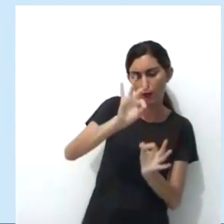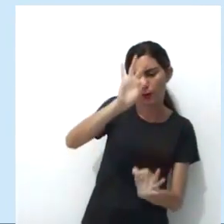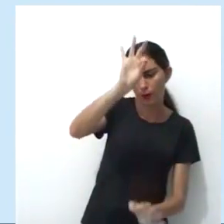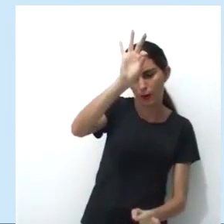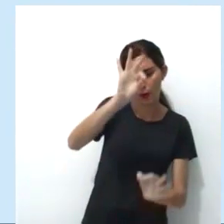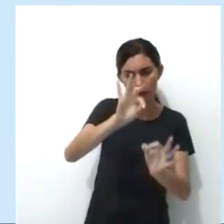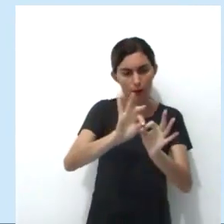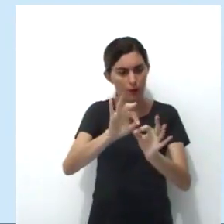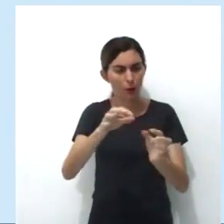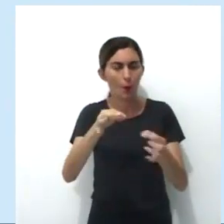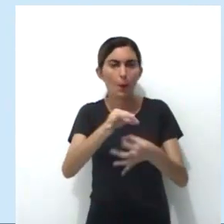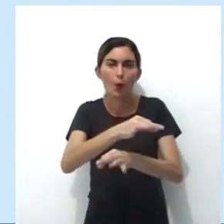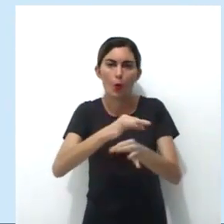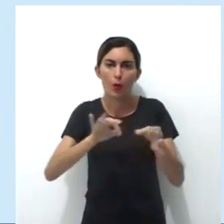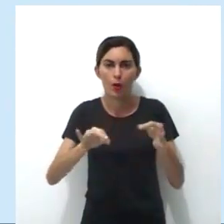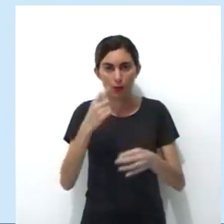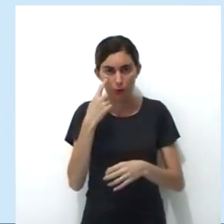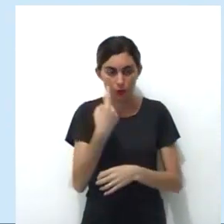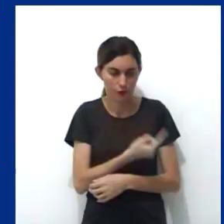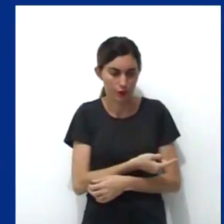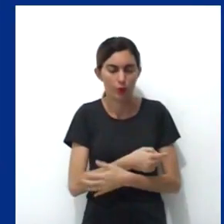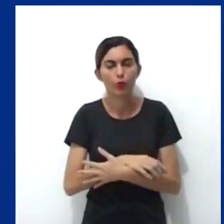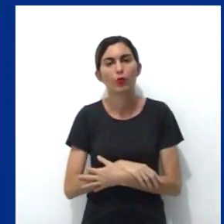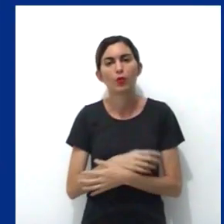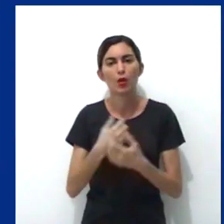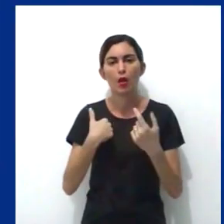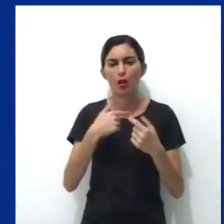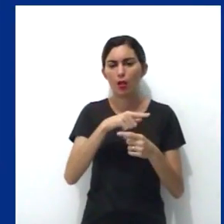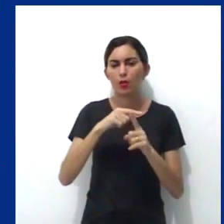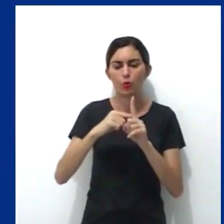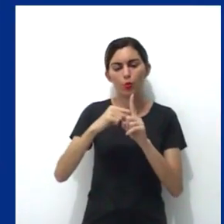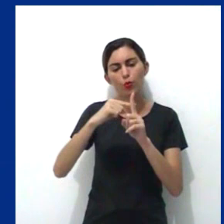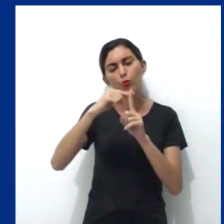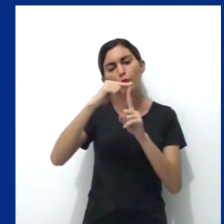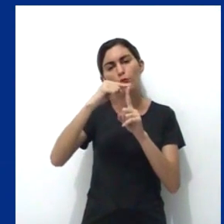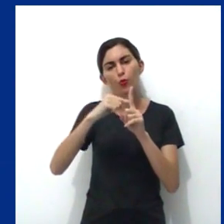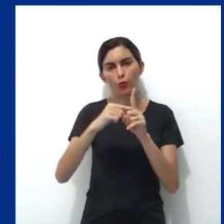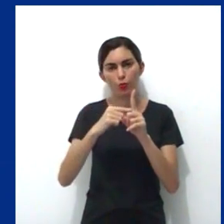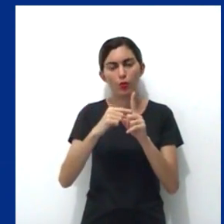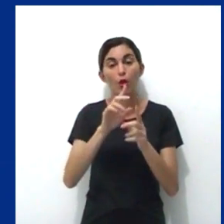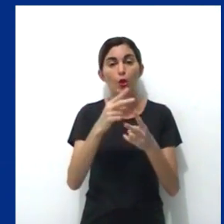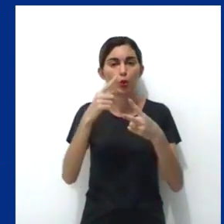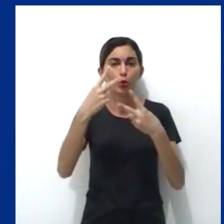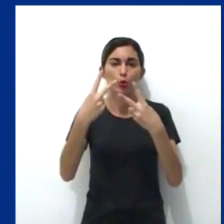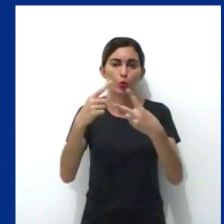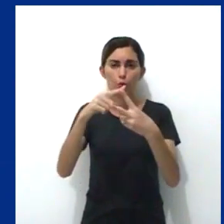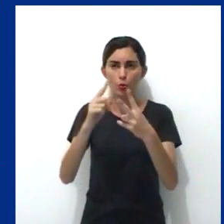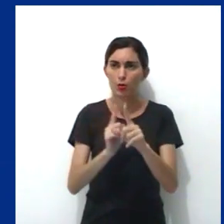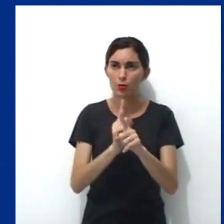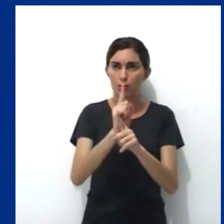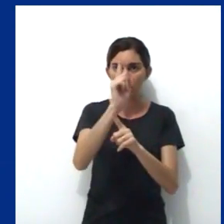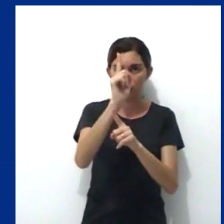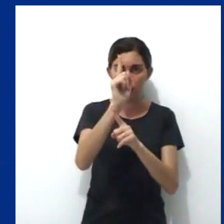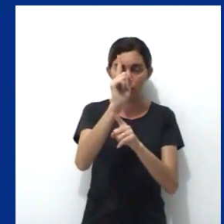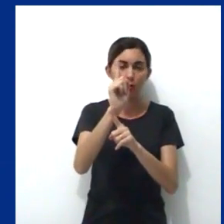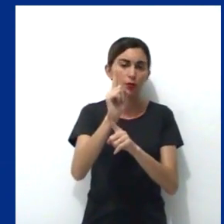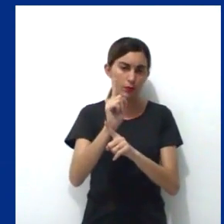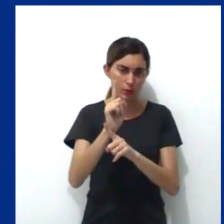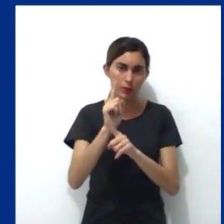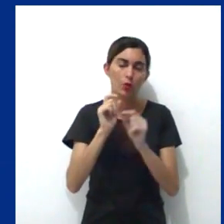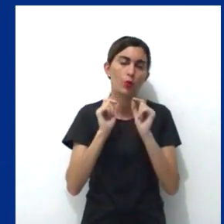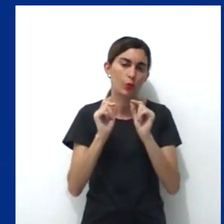fica no estado líquido na temperatura ambiente. Então, quando o termômetro ele entra em contato com uma